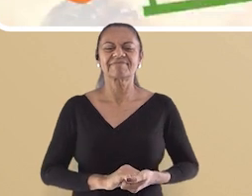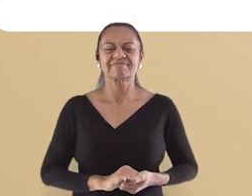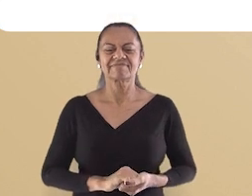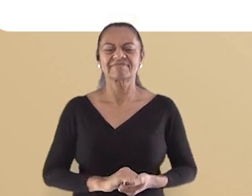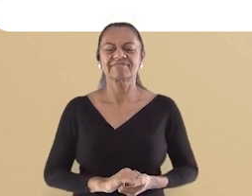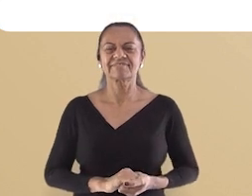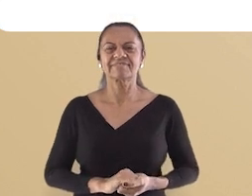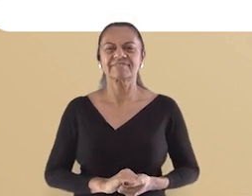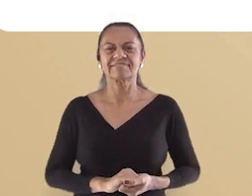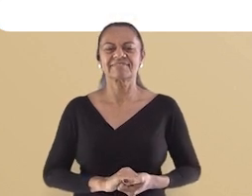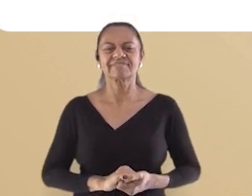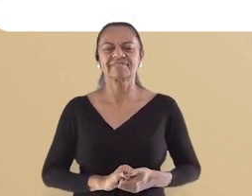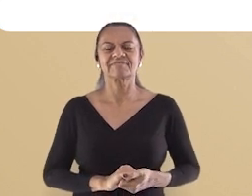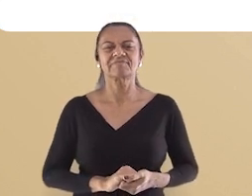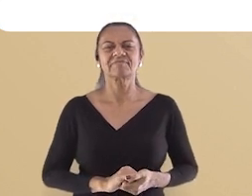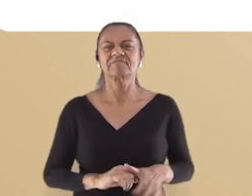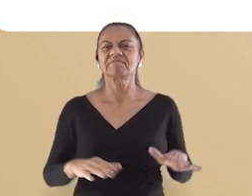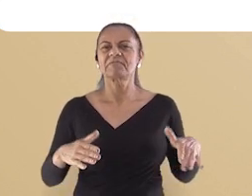juntos.